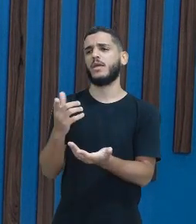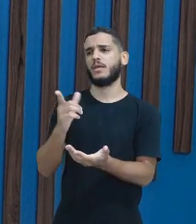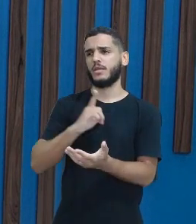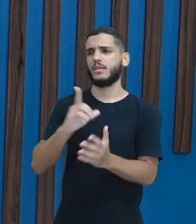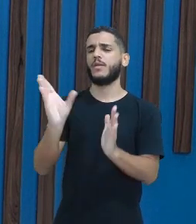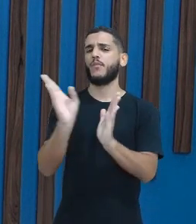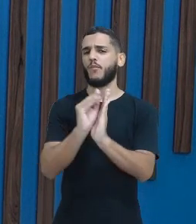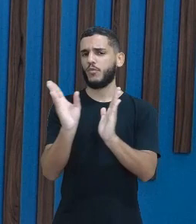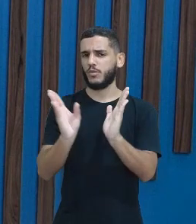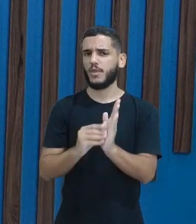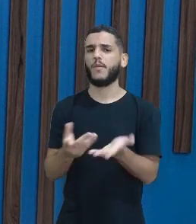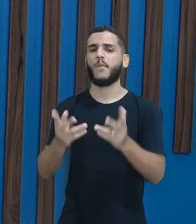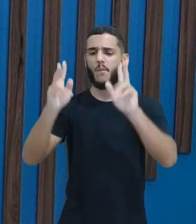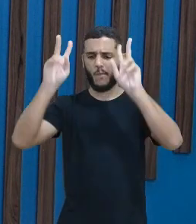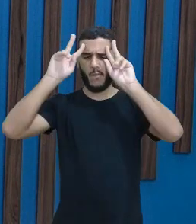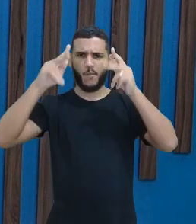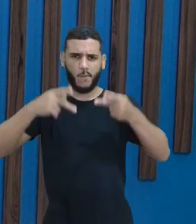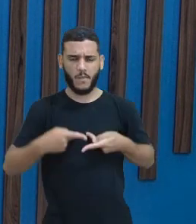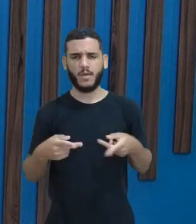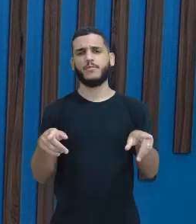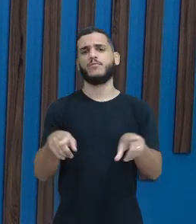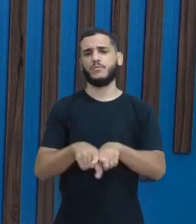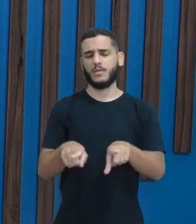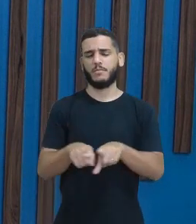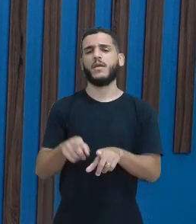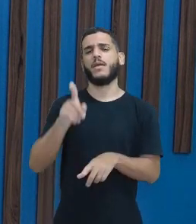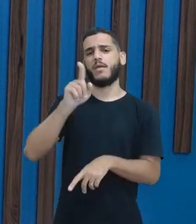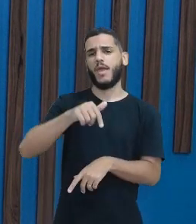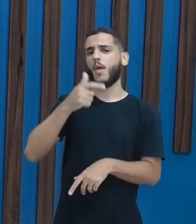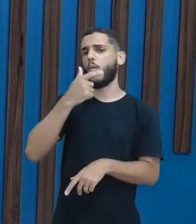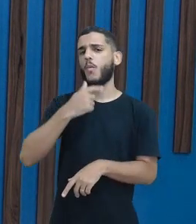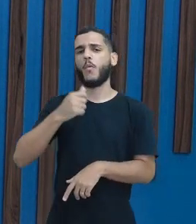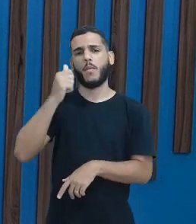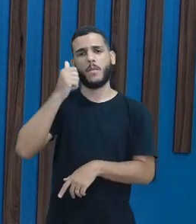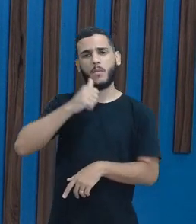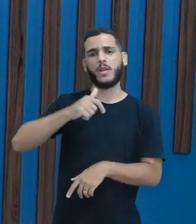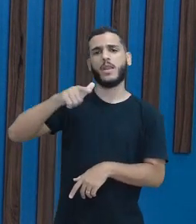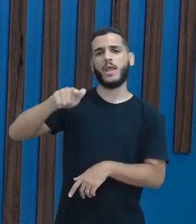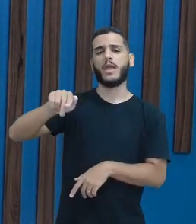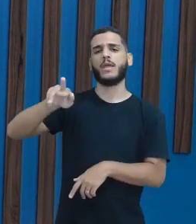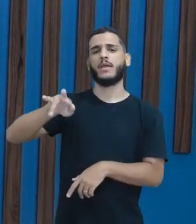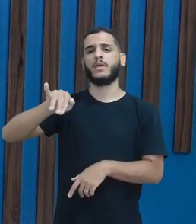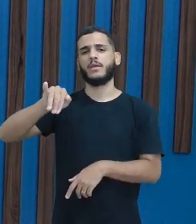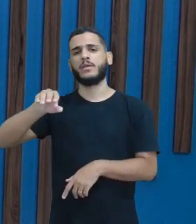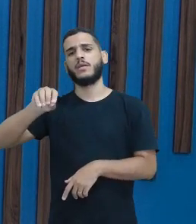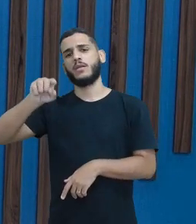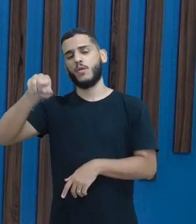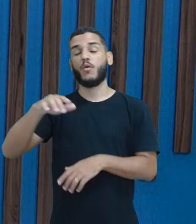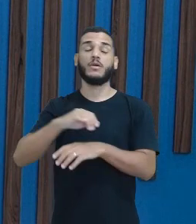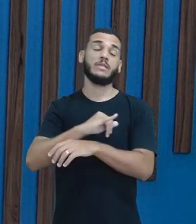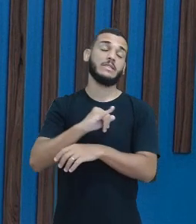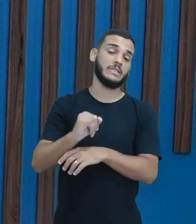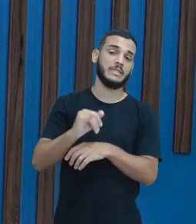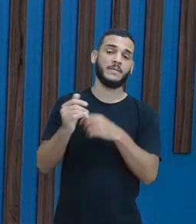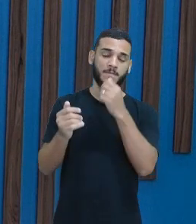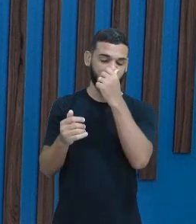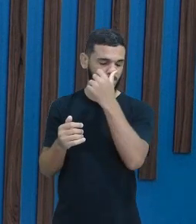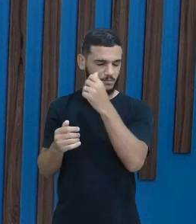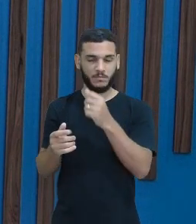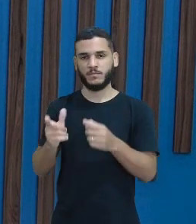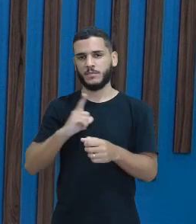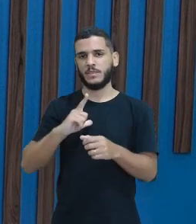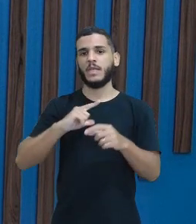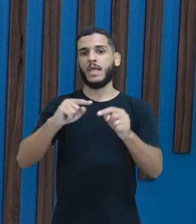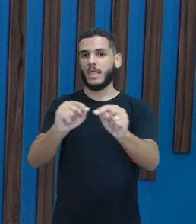componente humano, que é o griot e a griote. E se a gente fizer aí na sala uma escolha de griot e griote?